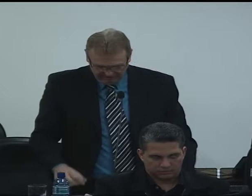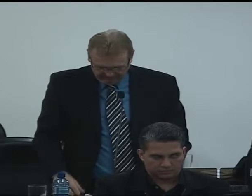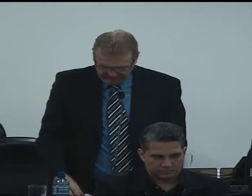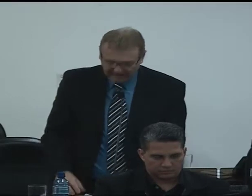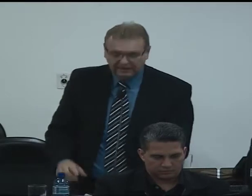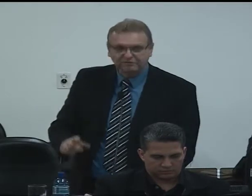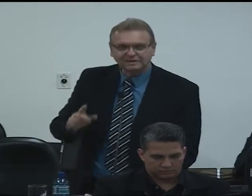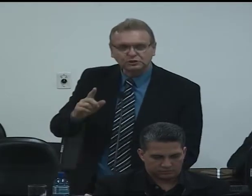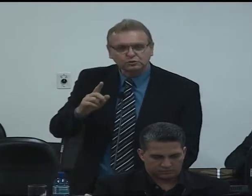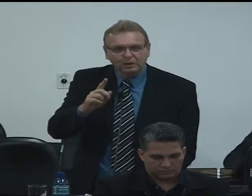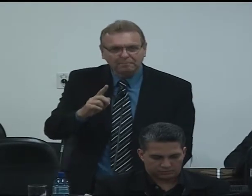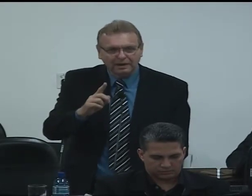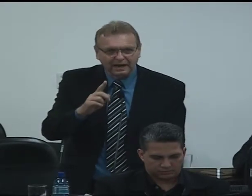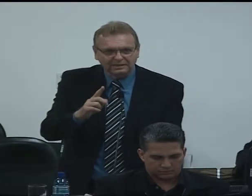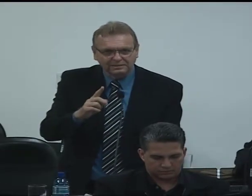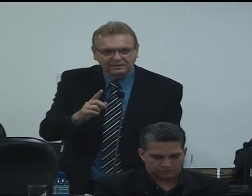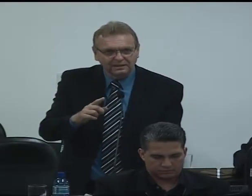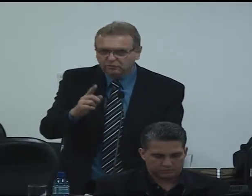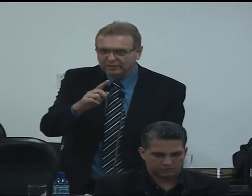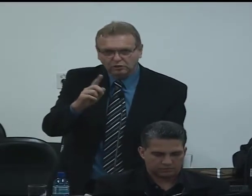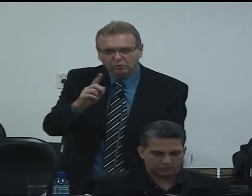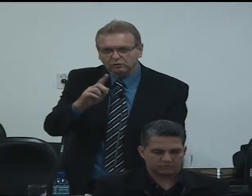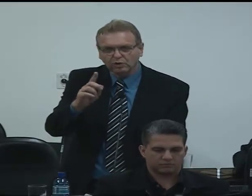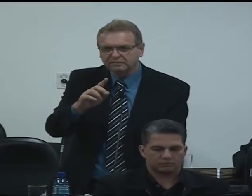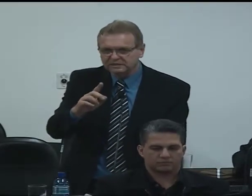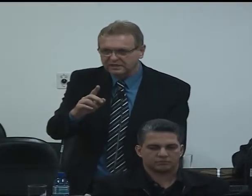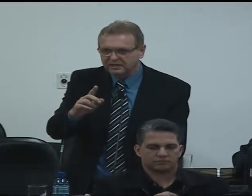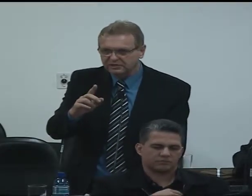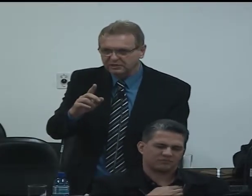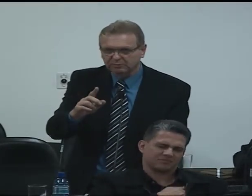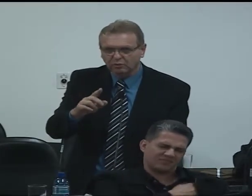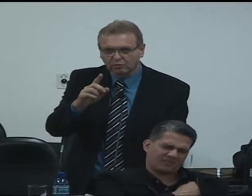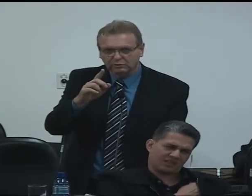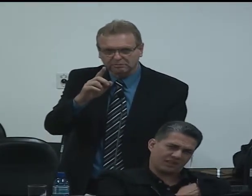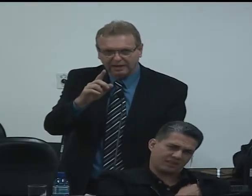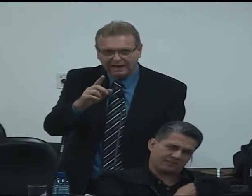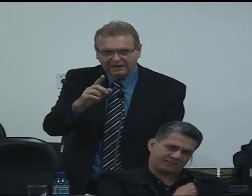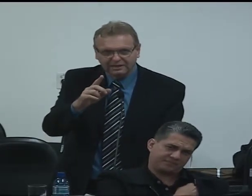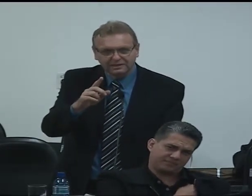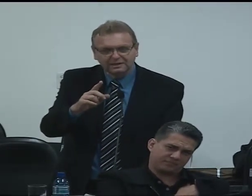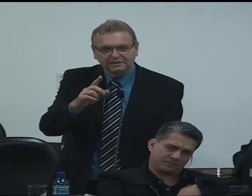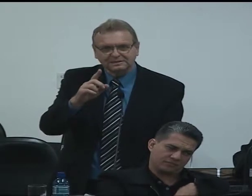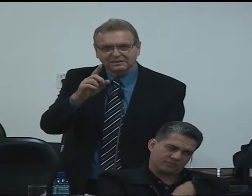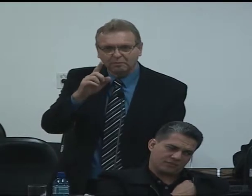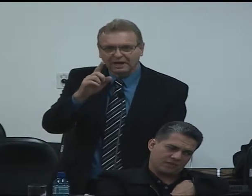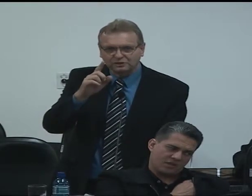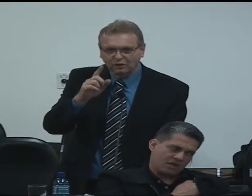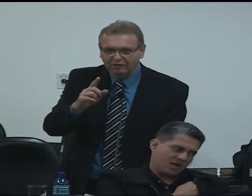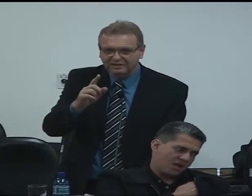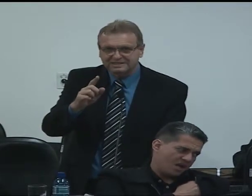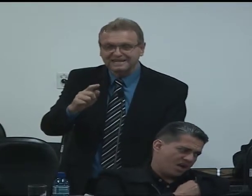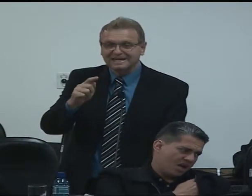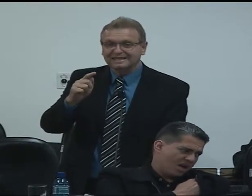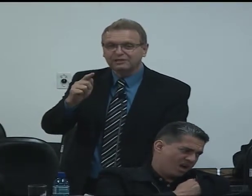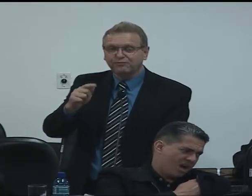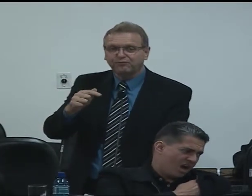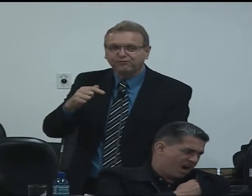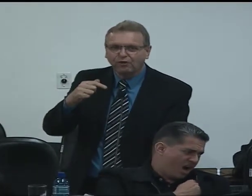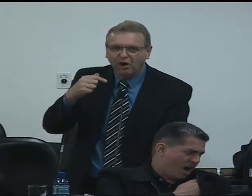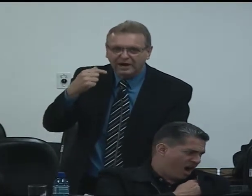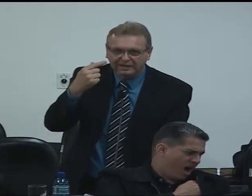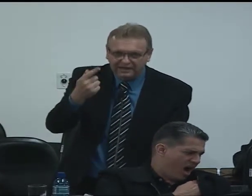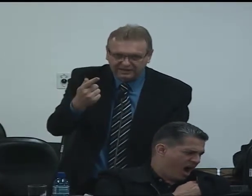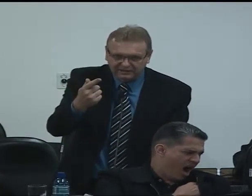que ela tem feito a sua parte não é só com jovens da igreja não que o gol de placa são para jovens de